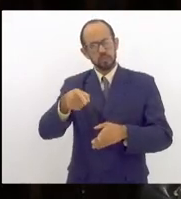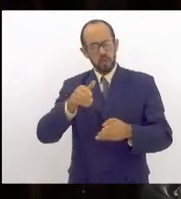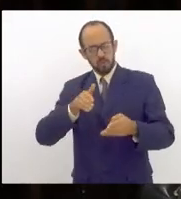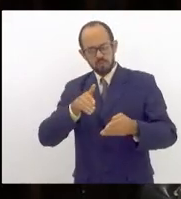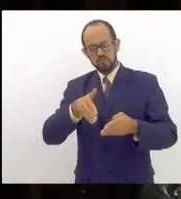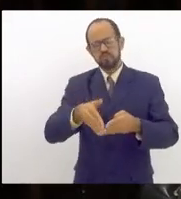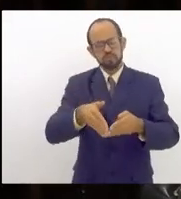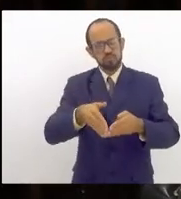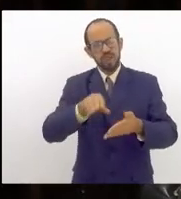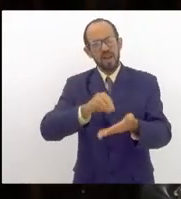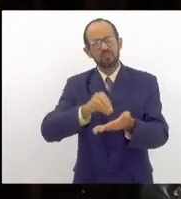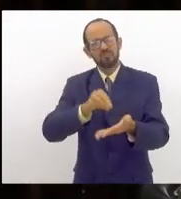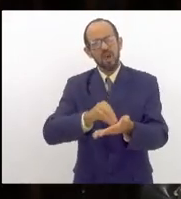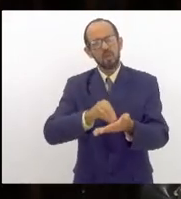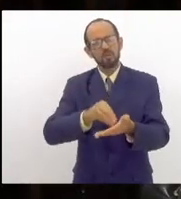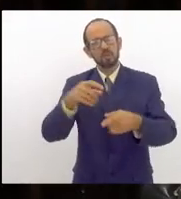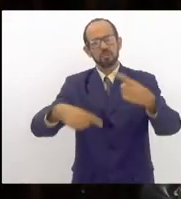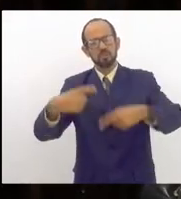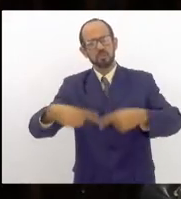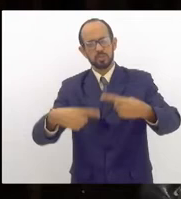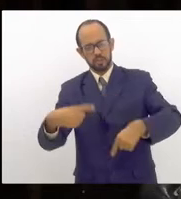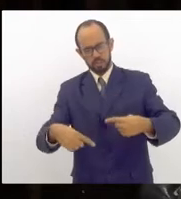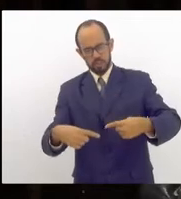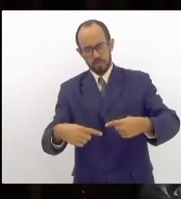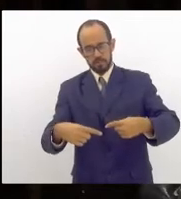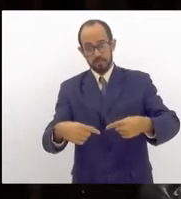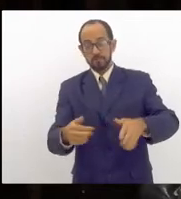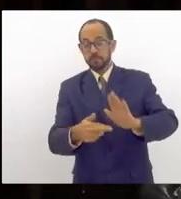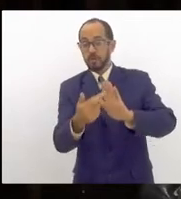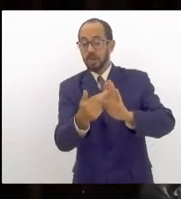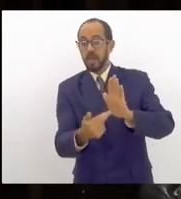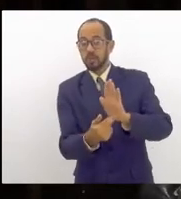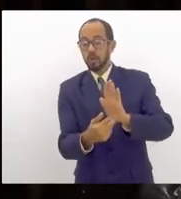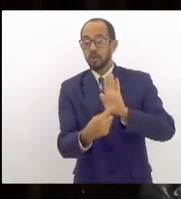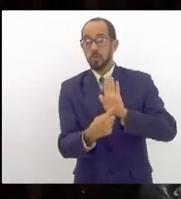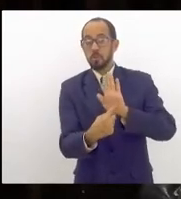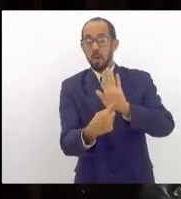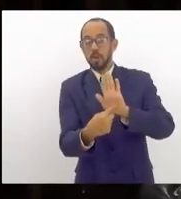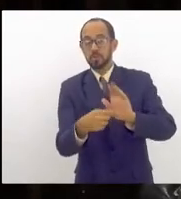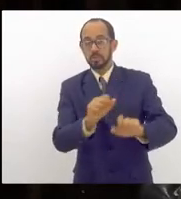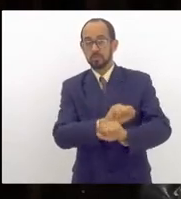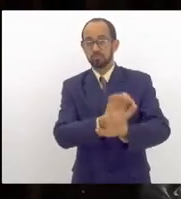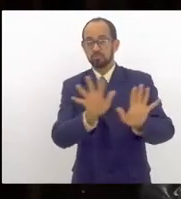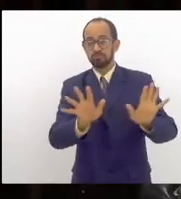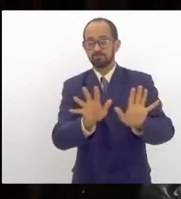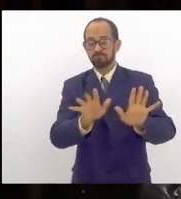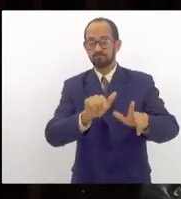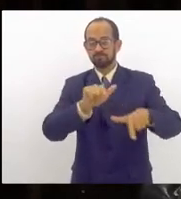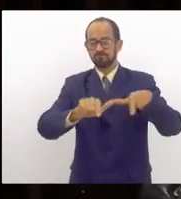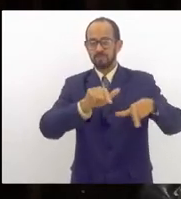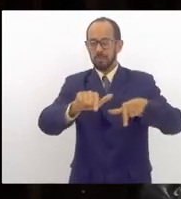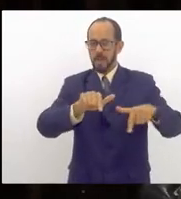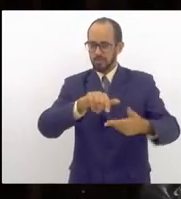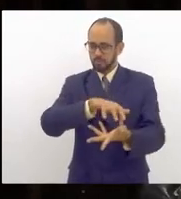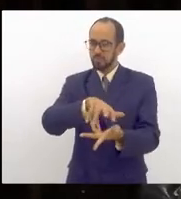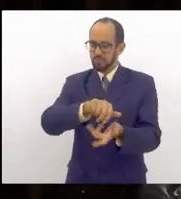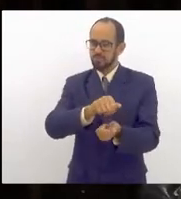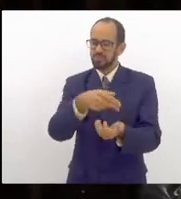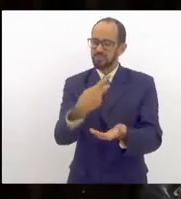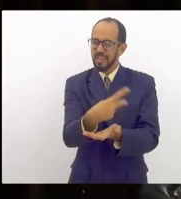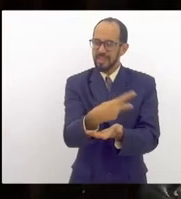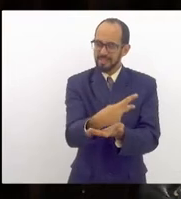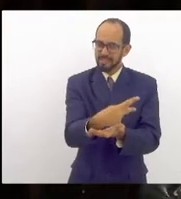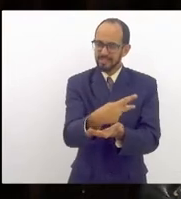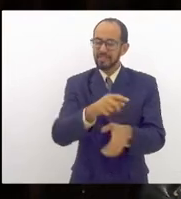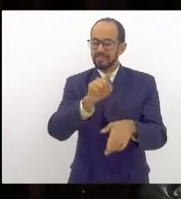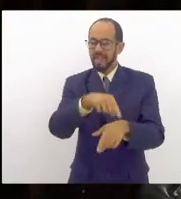de política e o destaque que o relatório dá né a essa a essa questão do mundo do trabalho porque a gente falar aqui de